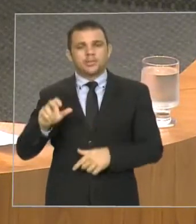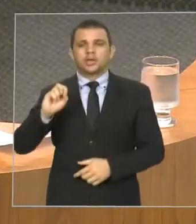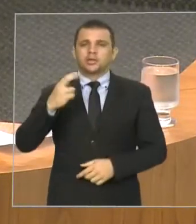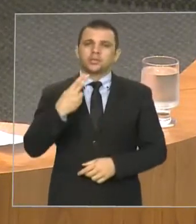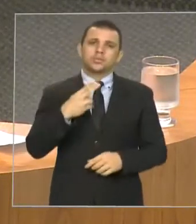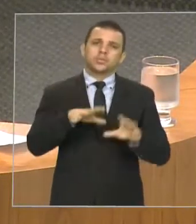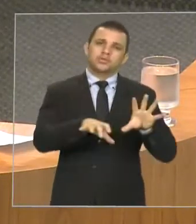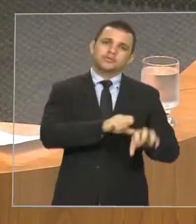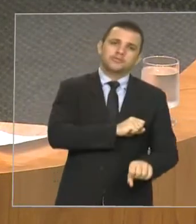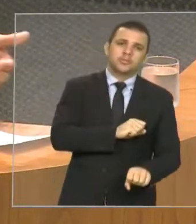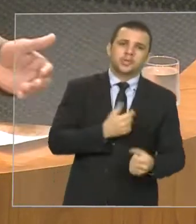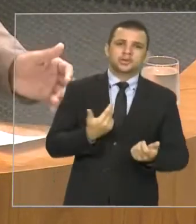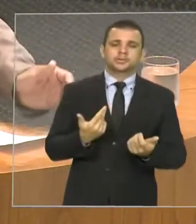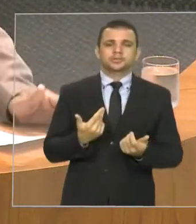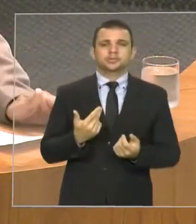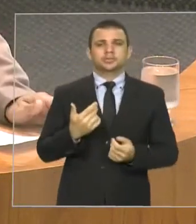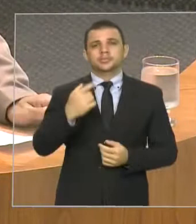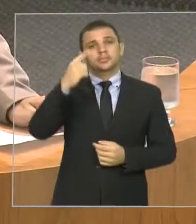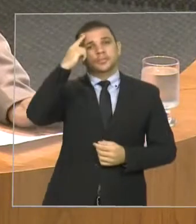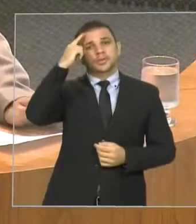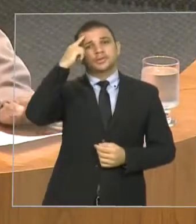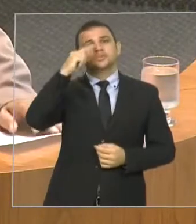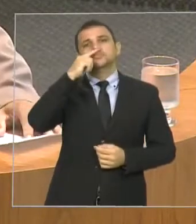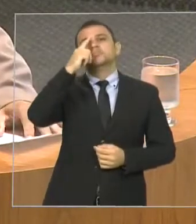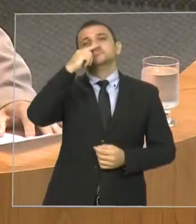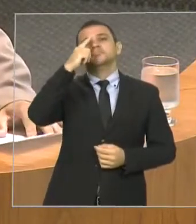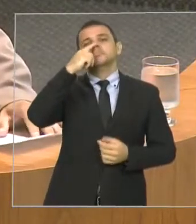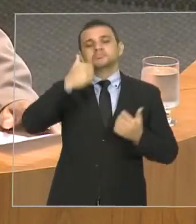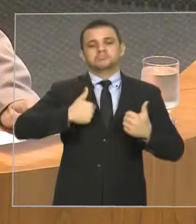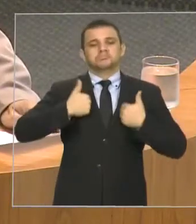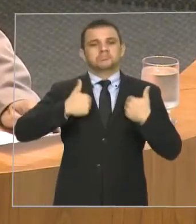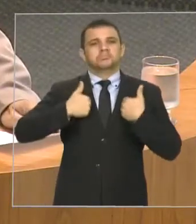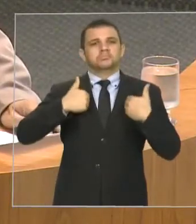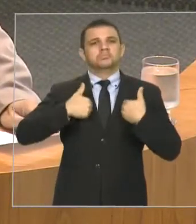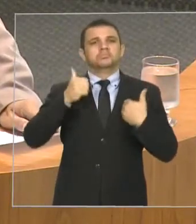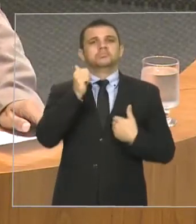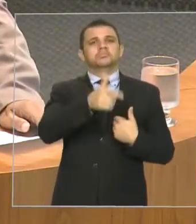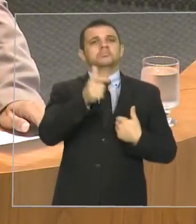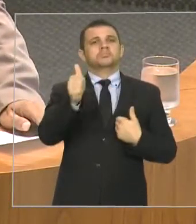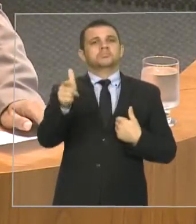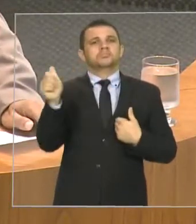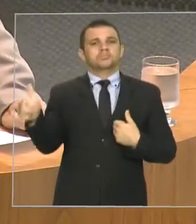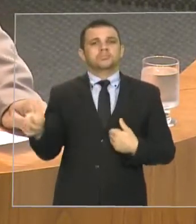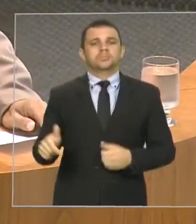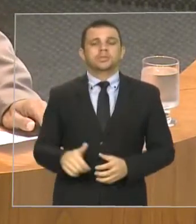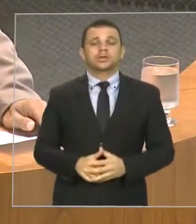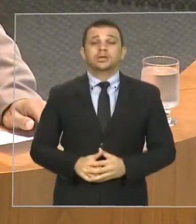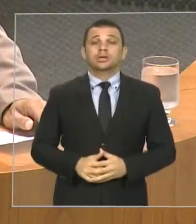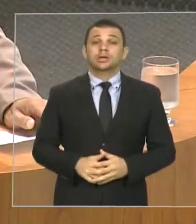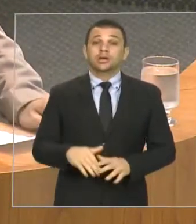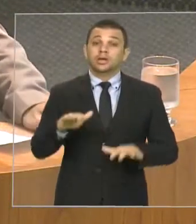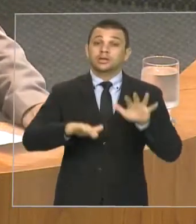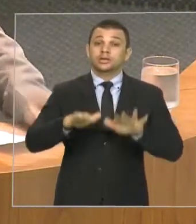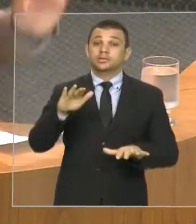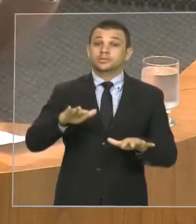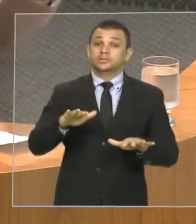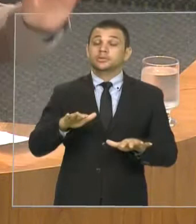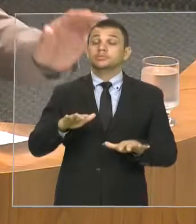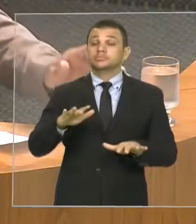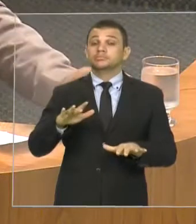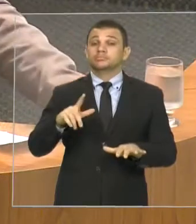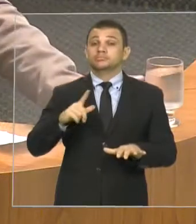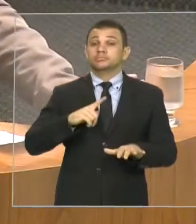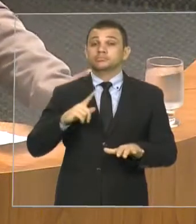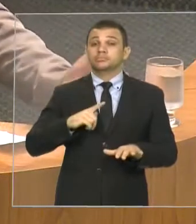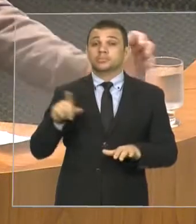arrogantes, prepotentes, autossuficientes, melhores do que os outros, e muitas vezes passam por cima da